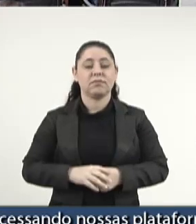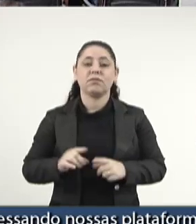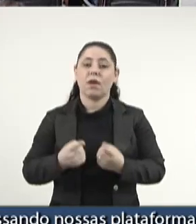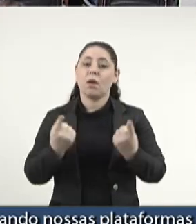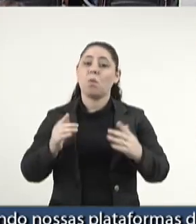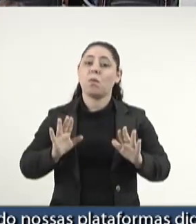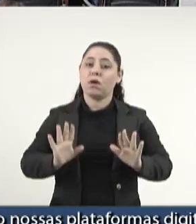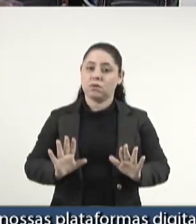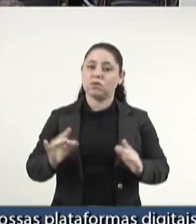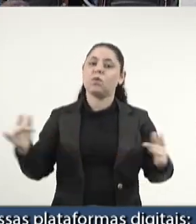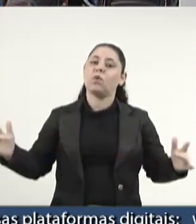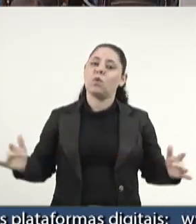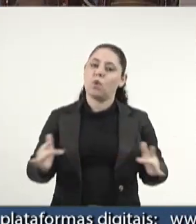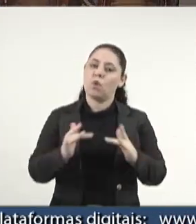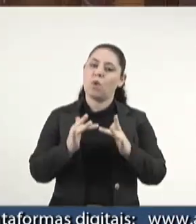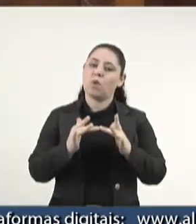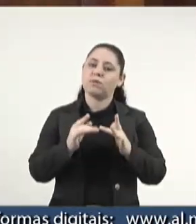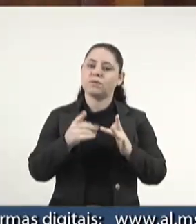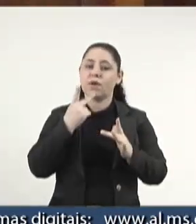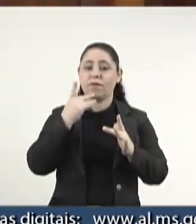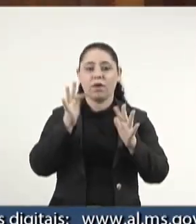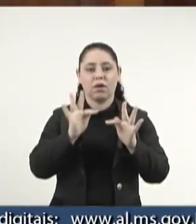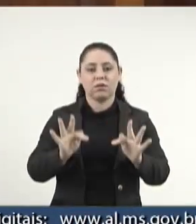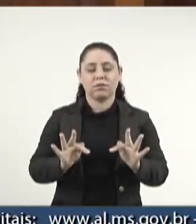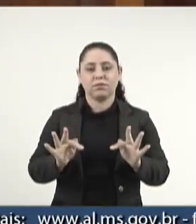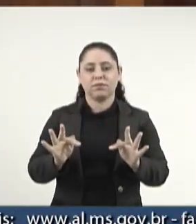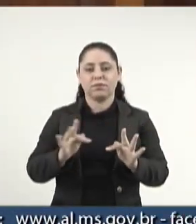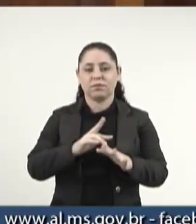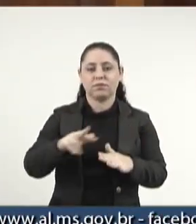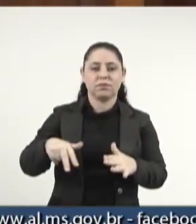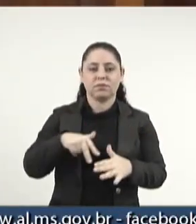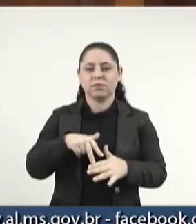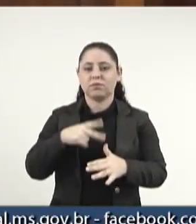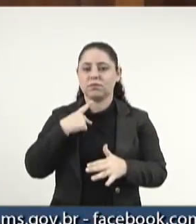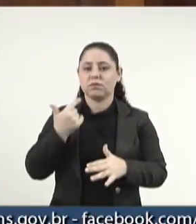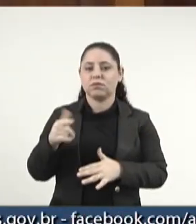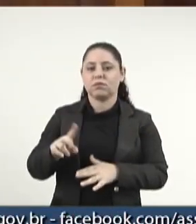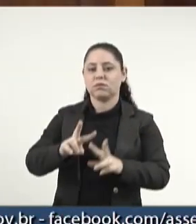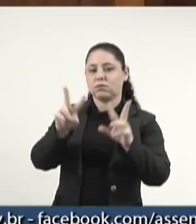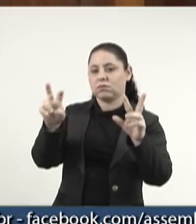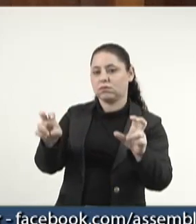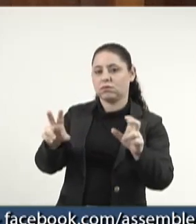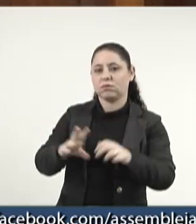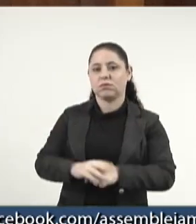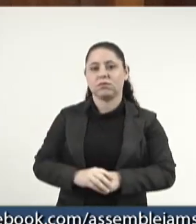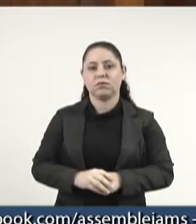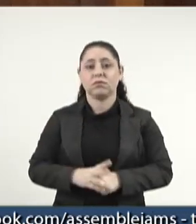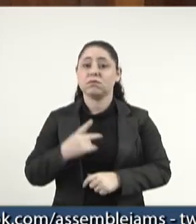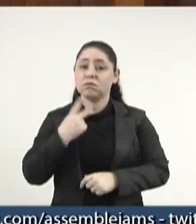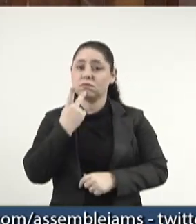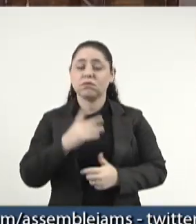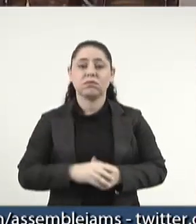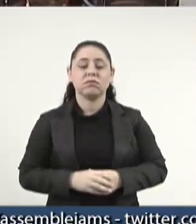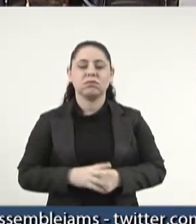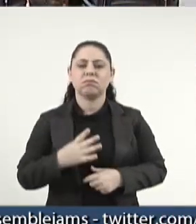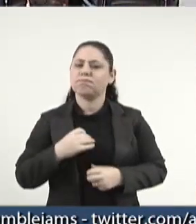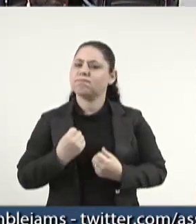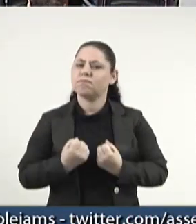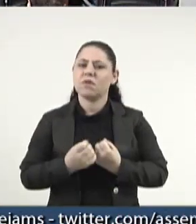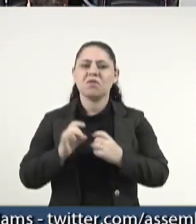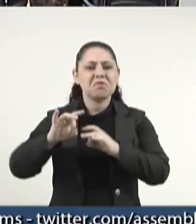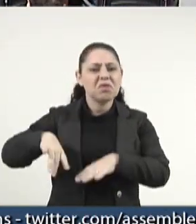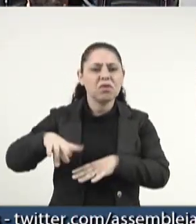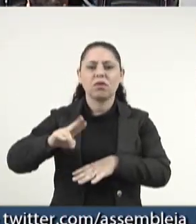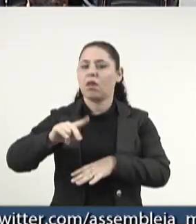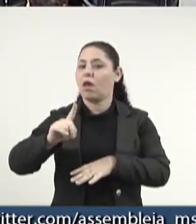eu concordo com o senhor, fico feliz que veio trazer novamente esse tema aqui, e vou dizer, não vamos desistir.